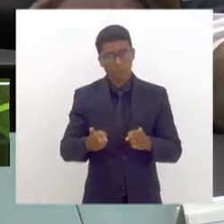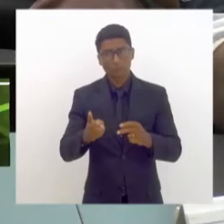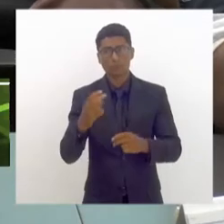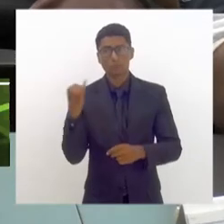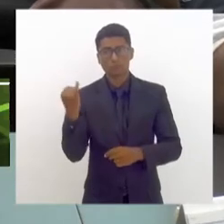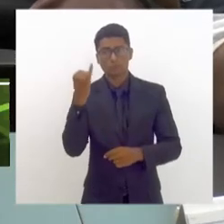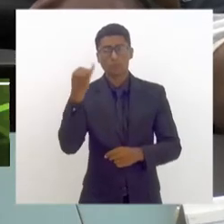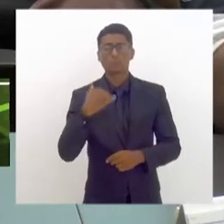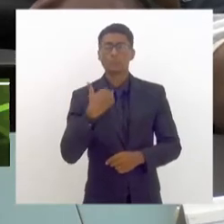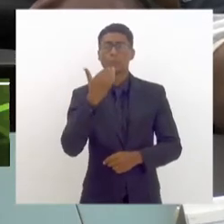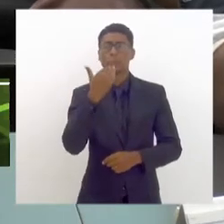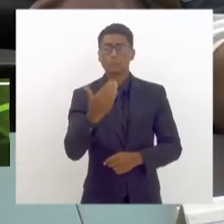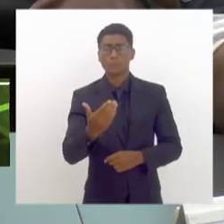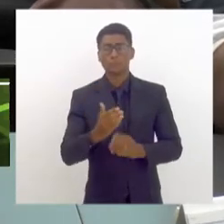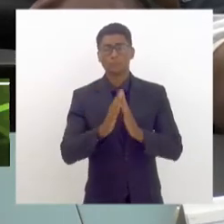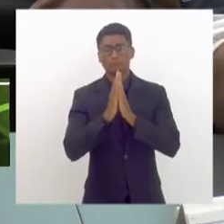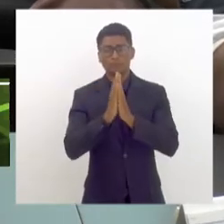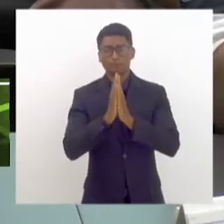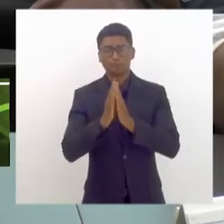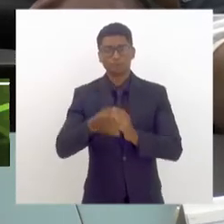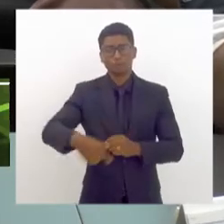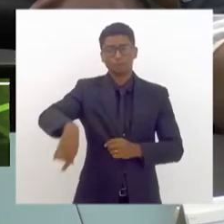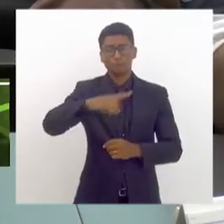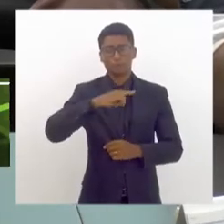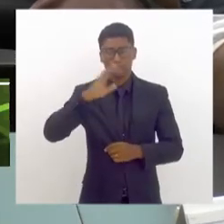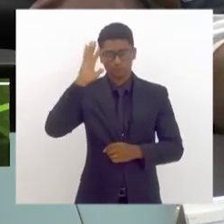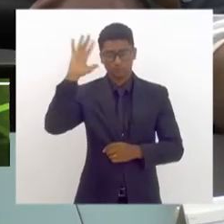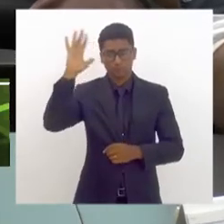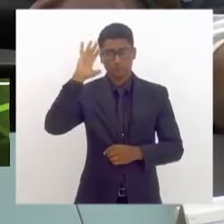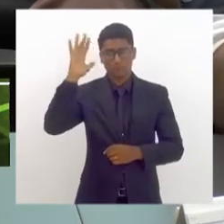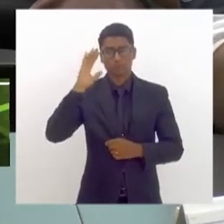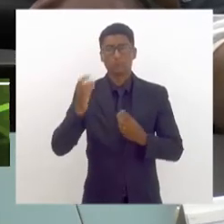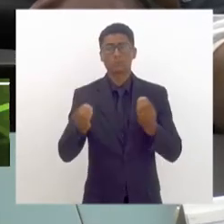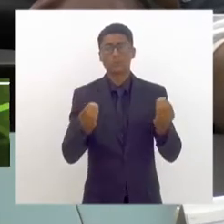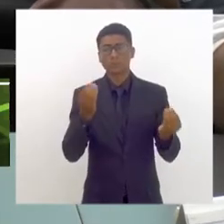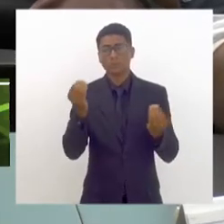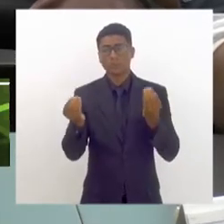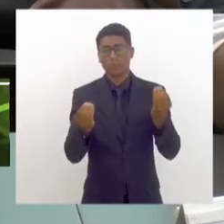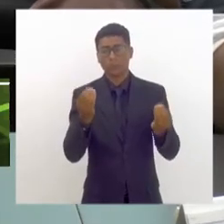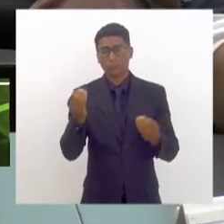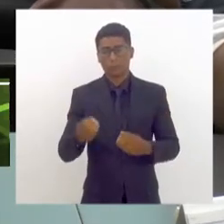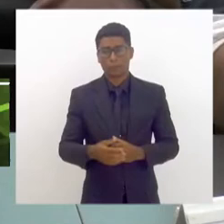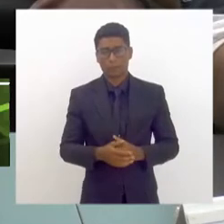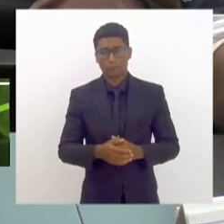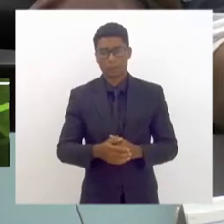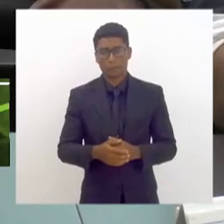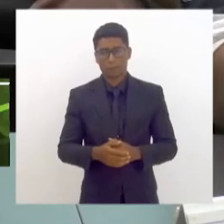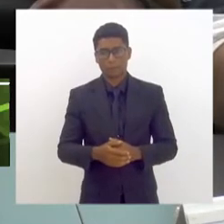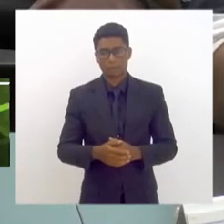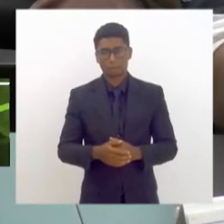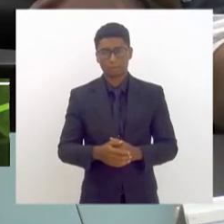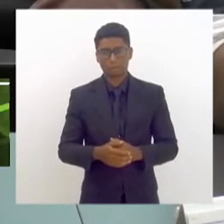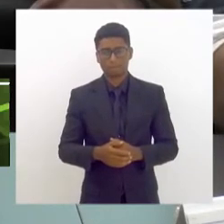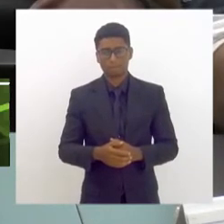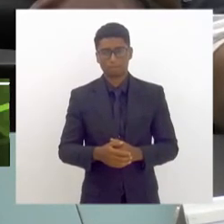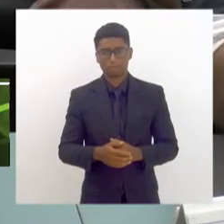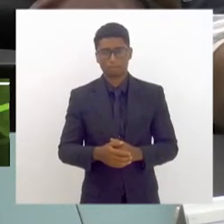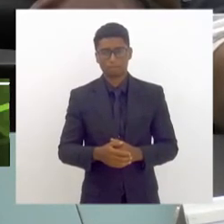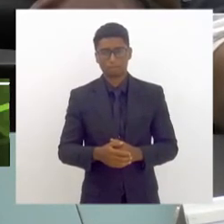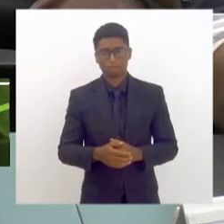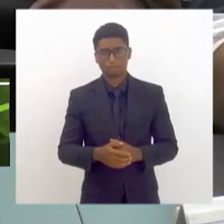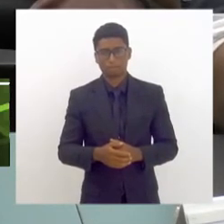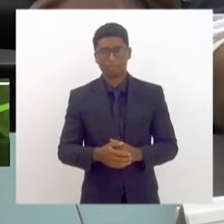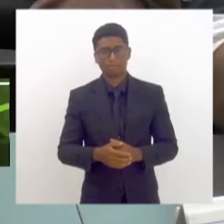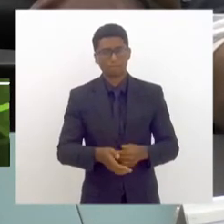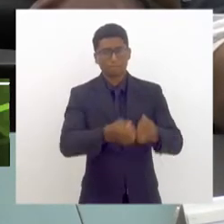um apelo para que a gente pense de alguma forma como que a gente consegue, né, dar conta de reduzir